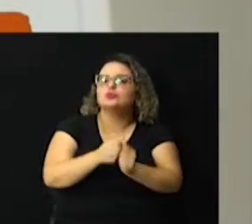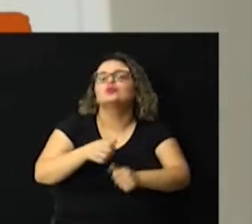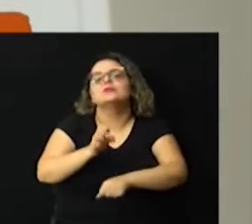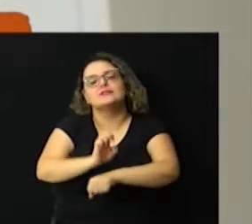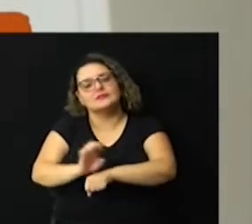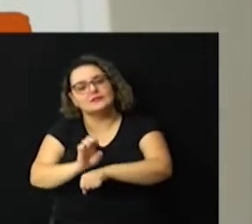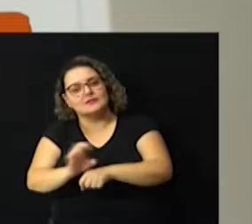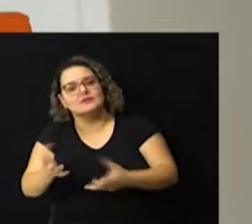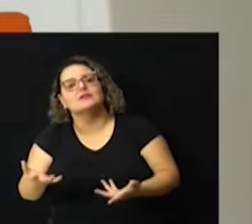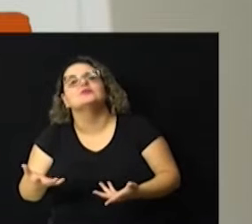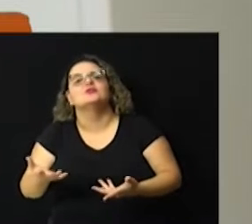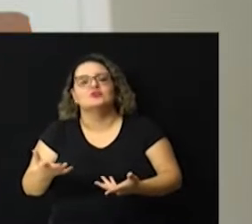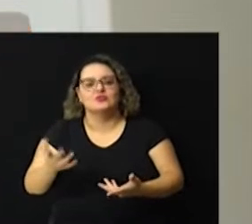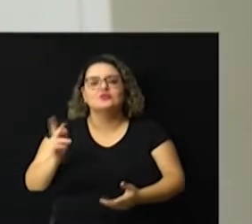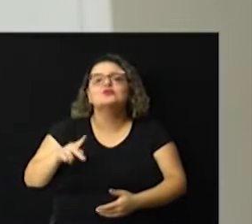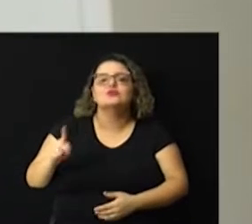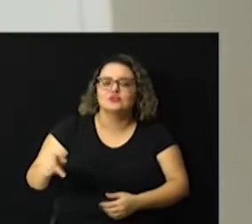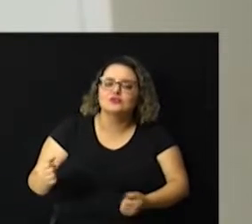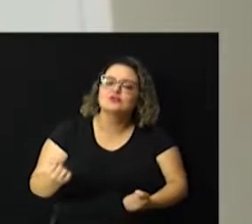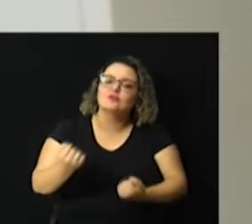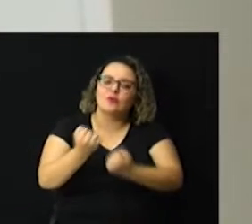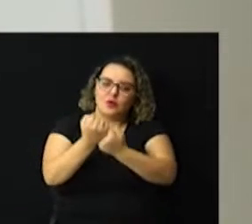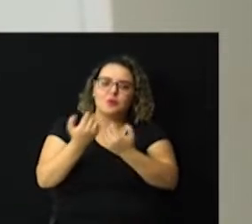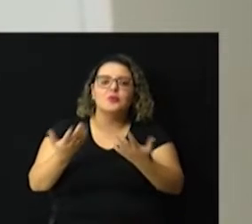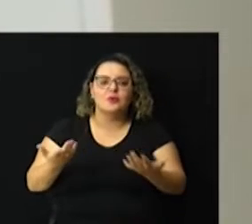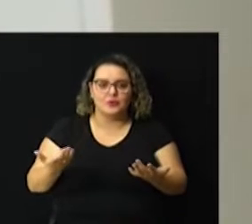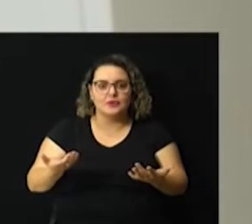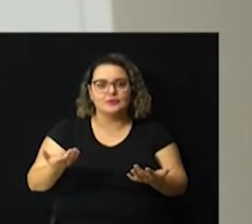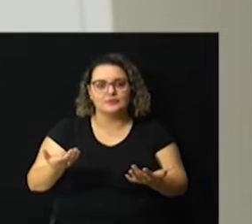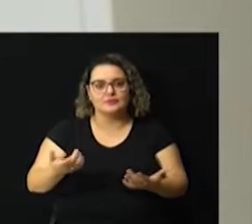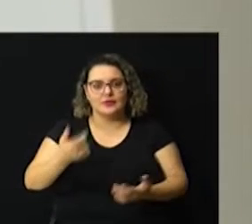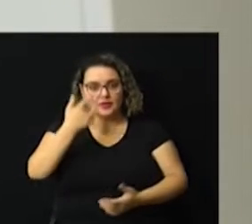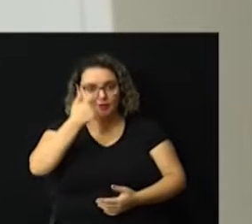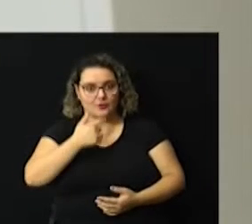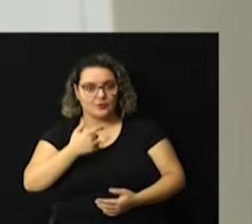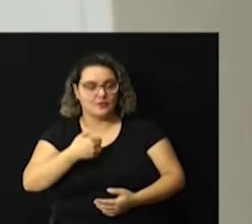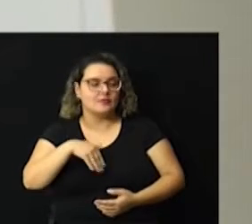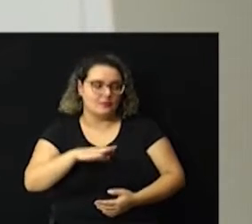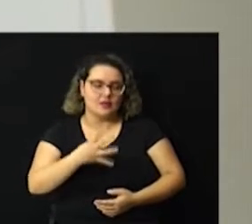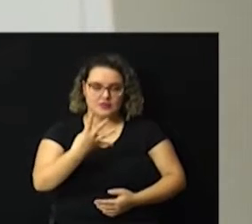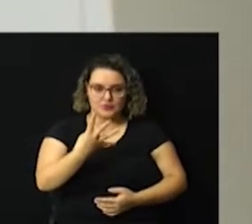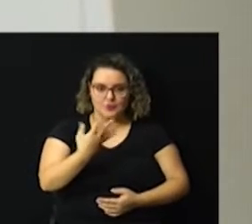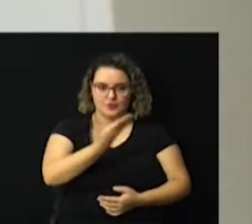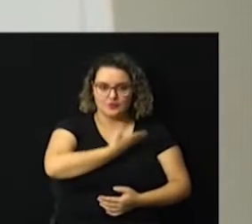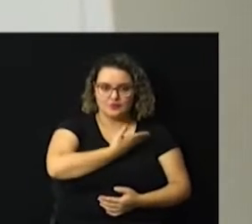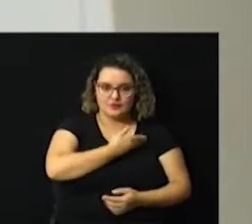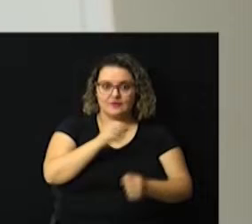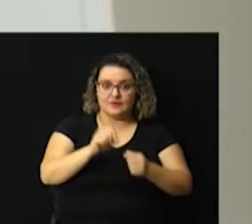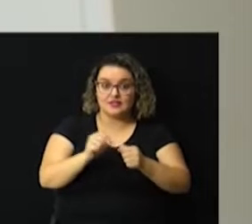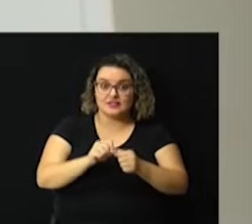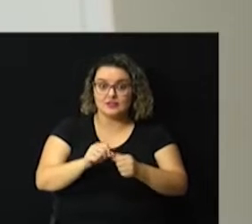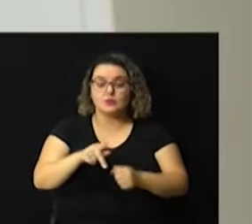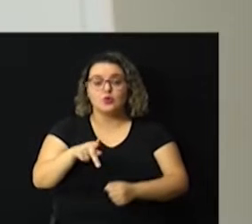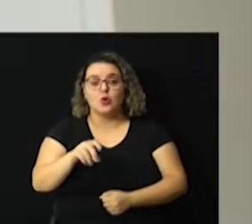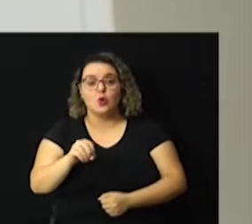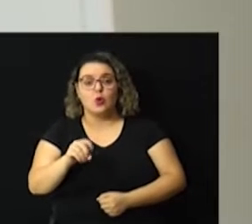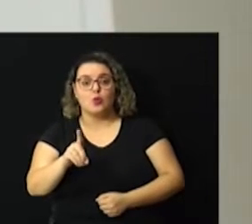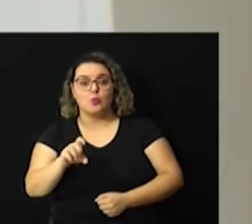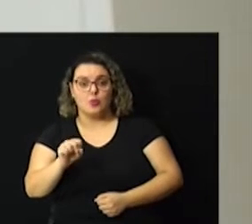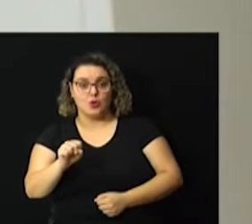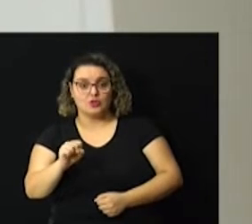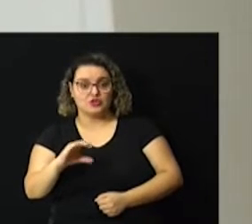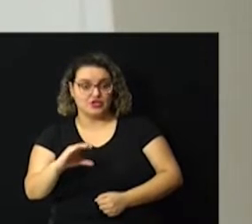residentes, a gente teve o apoio delas e da professora, e eu e mais 4 amigos se juntamos para fazer um podcast sobre jogos